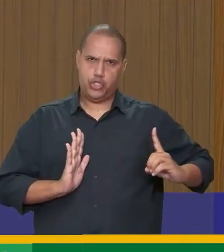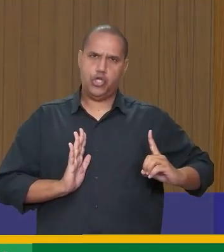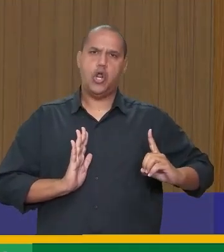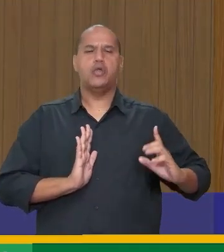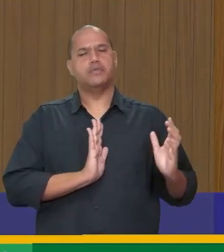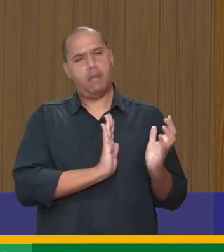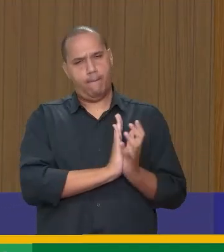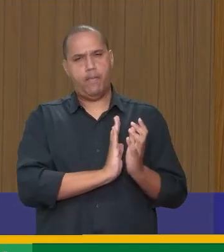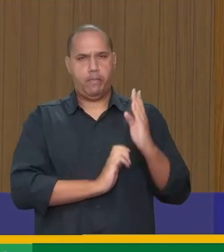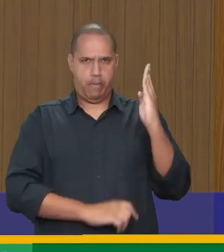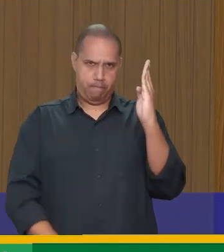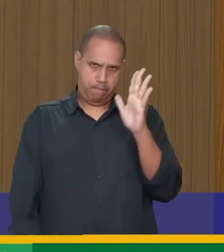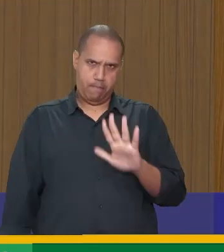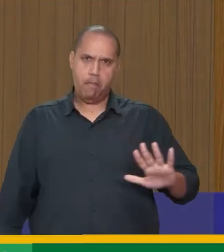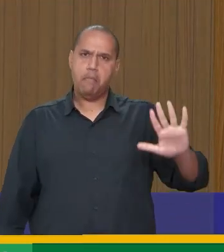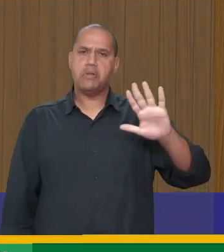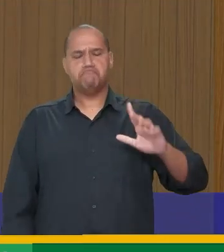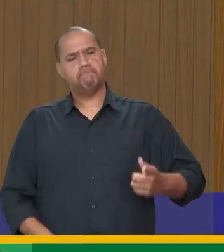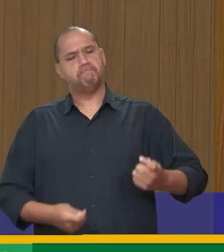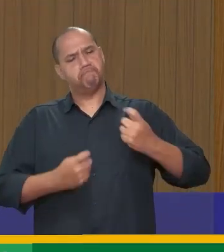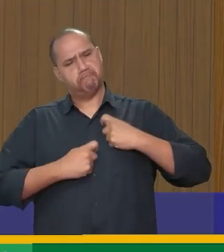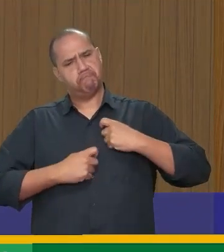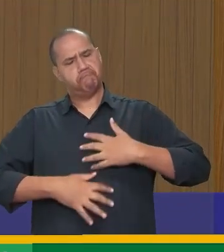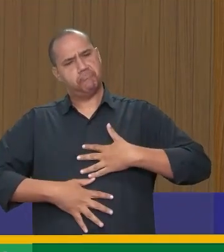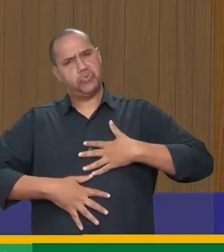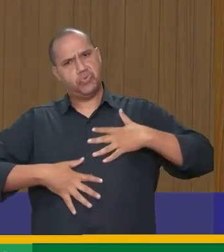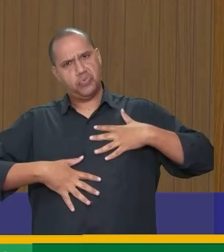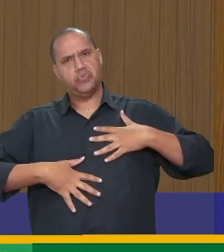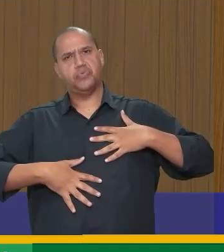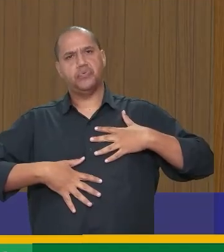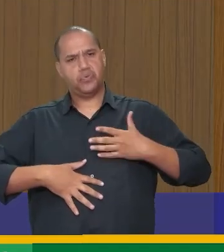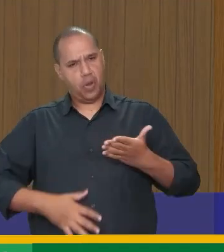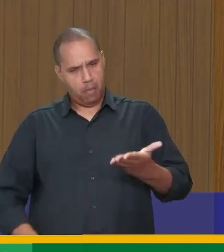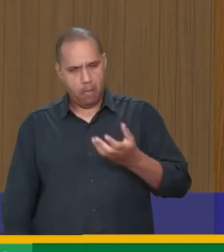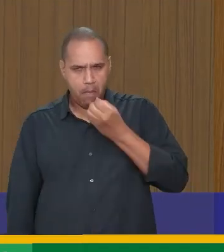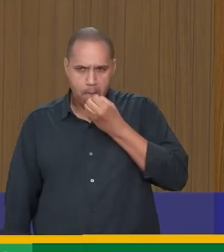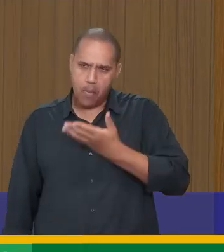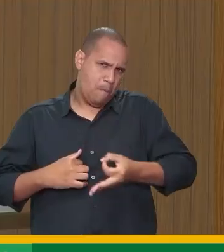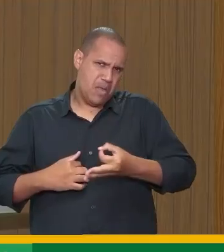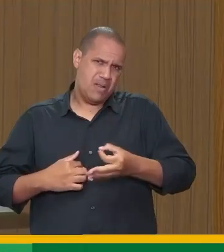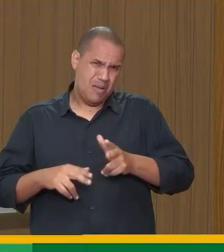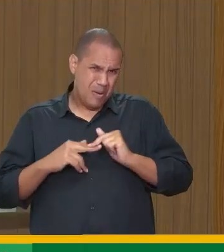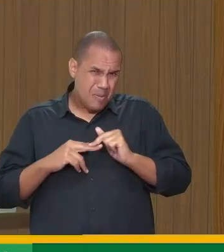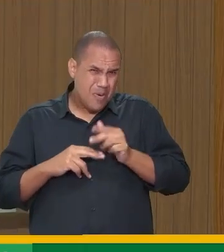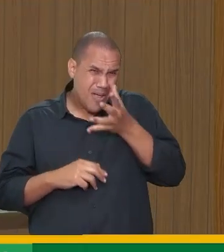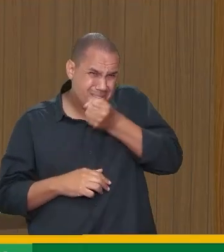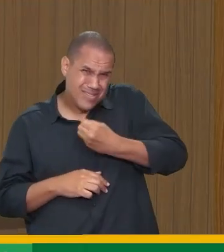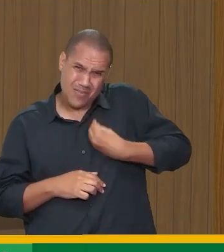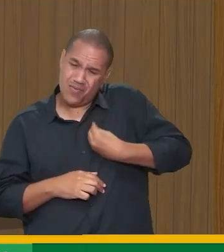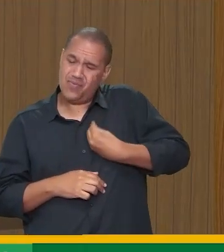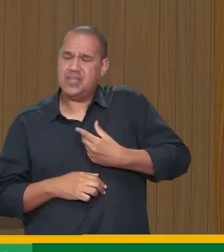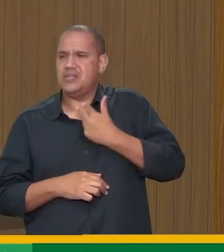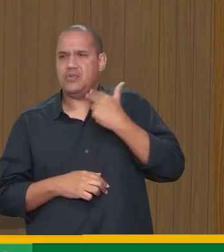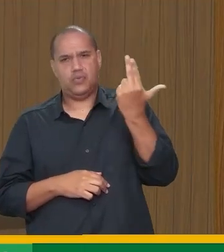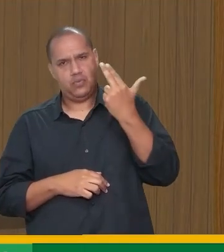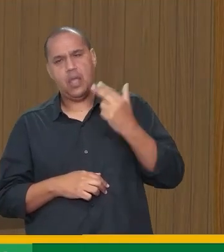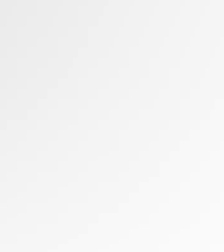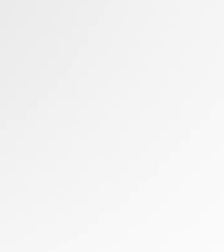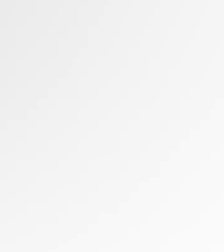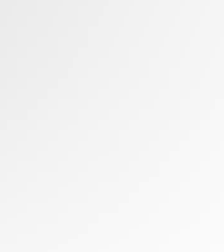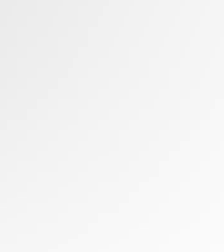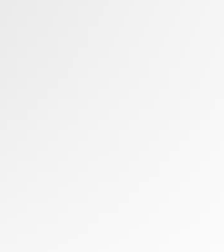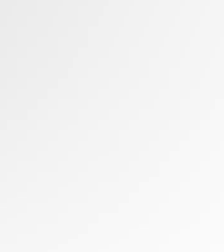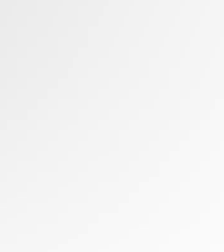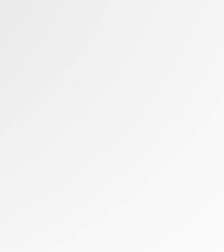senhor muito me orgulha tê-lo como colega nessa casa então parabéns ao Deputado Fred por suas